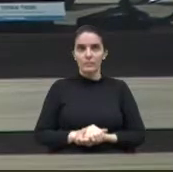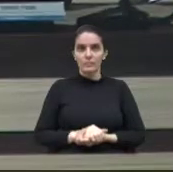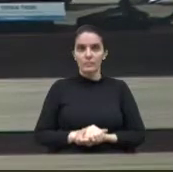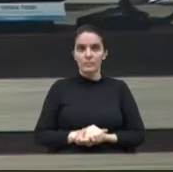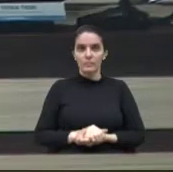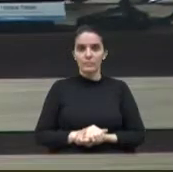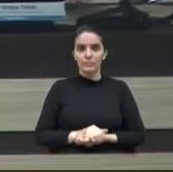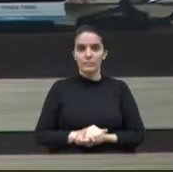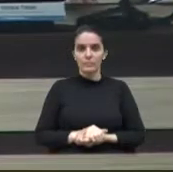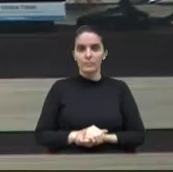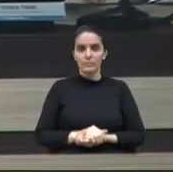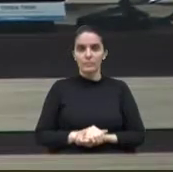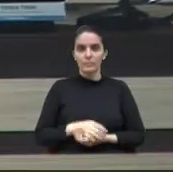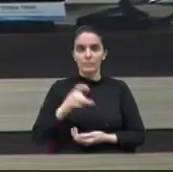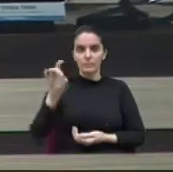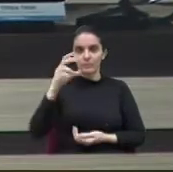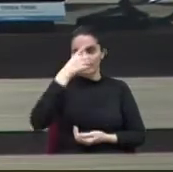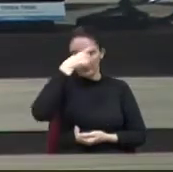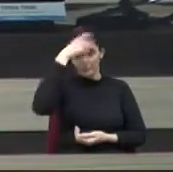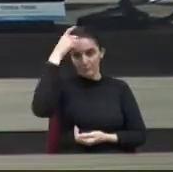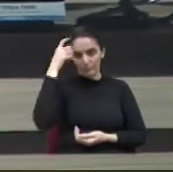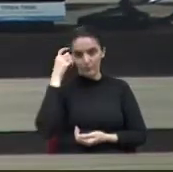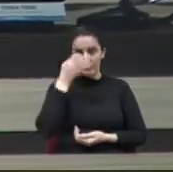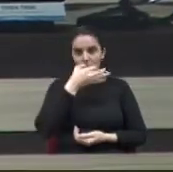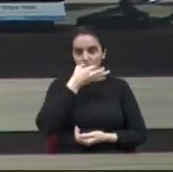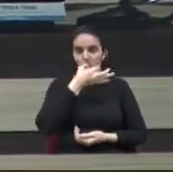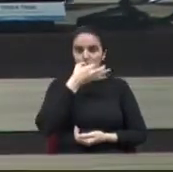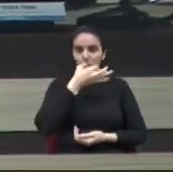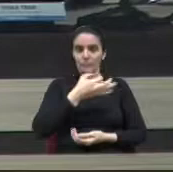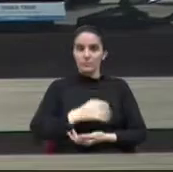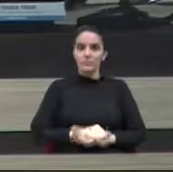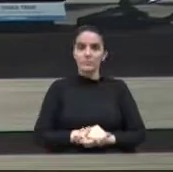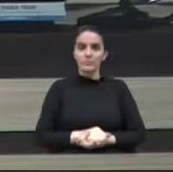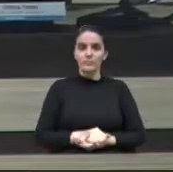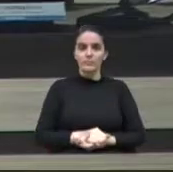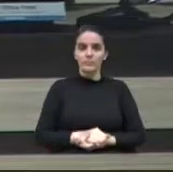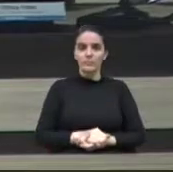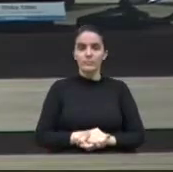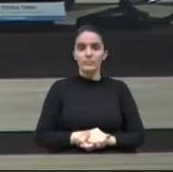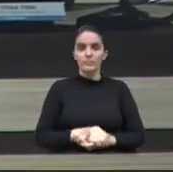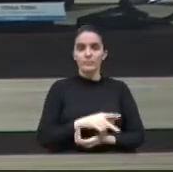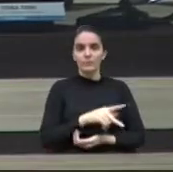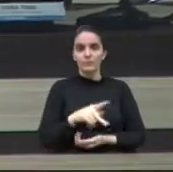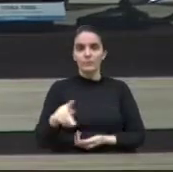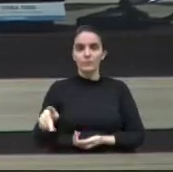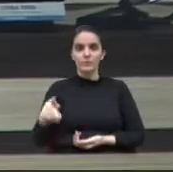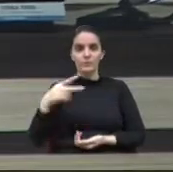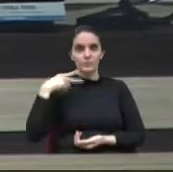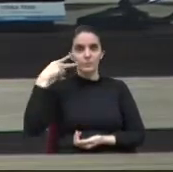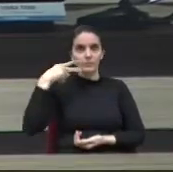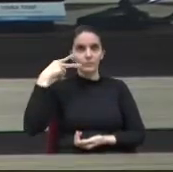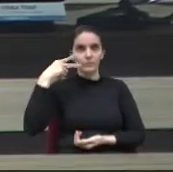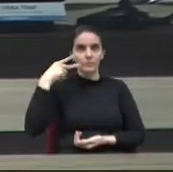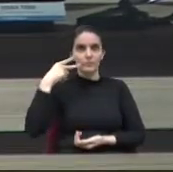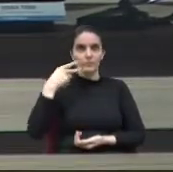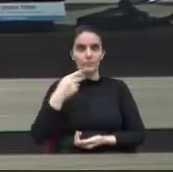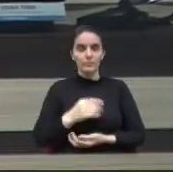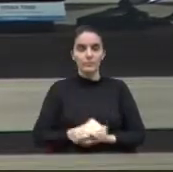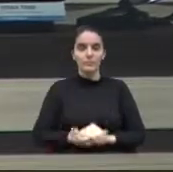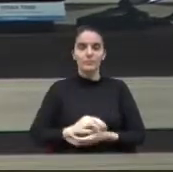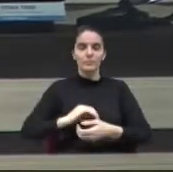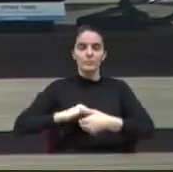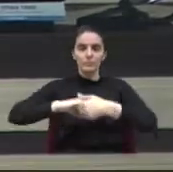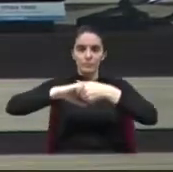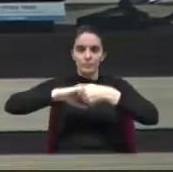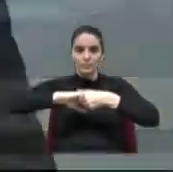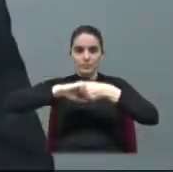Fala, vereador Wagner Barbosa. Senhor presidente, nobres vereadores, gostaria de